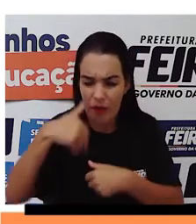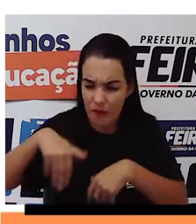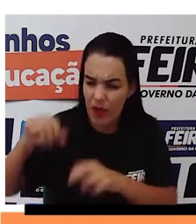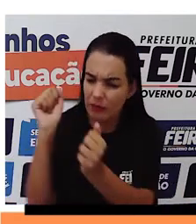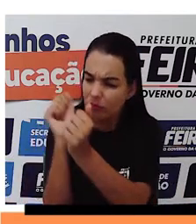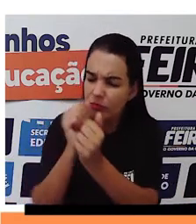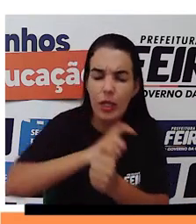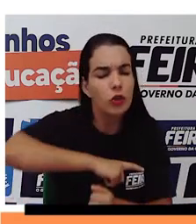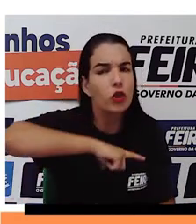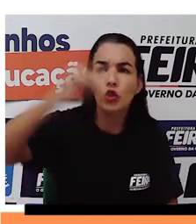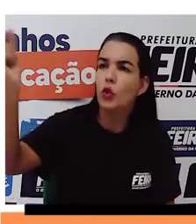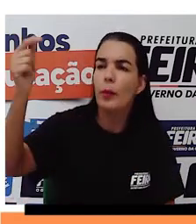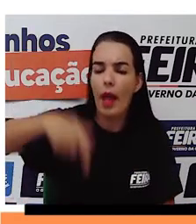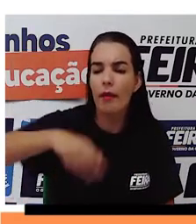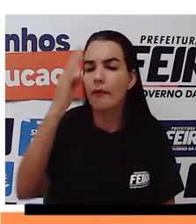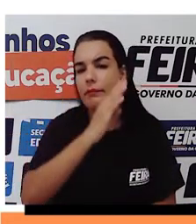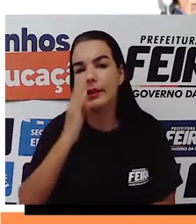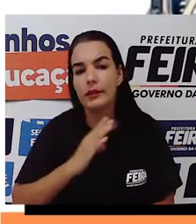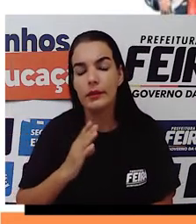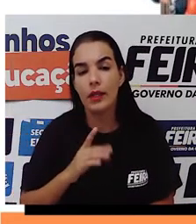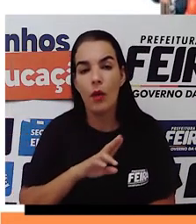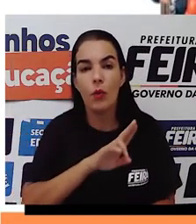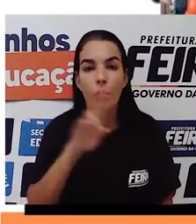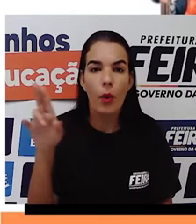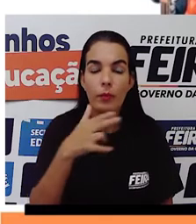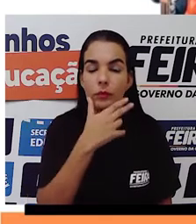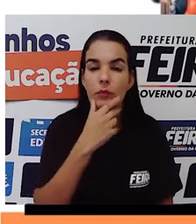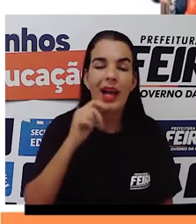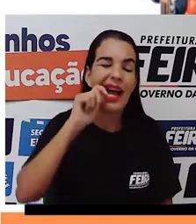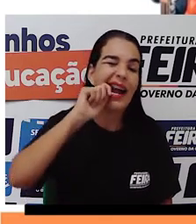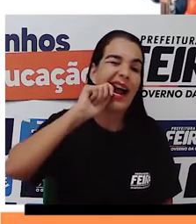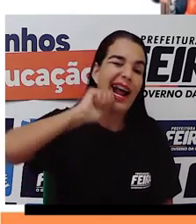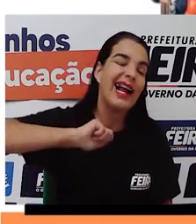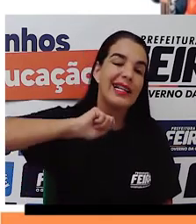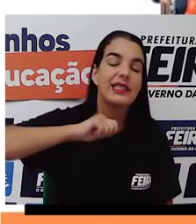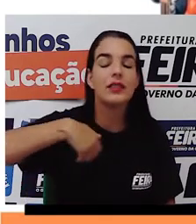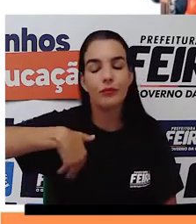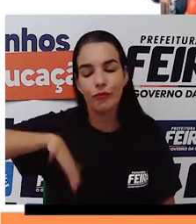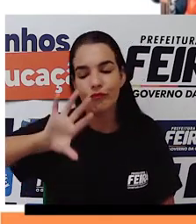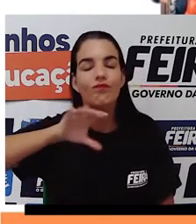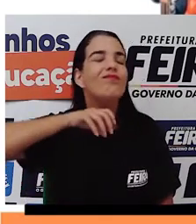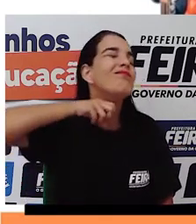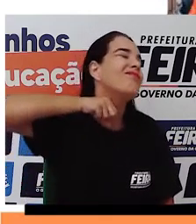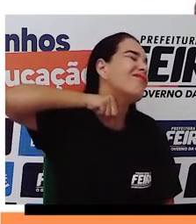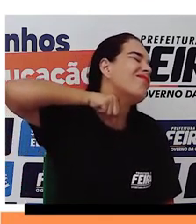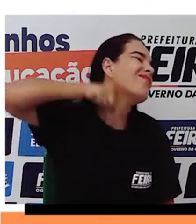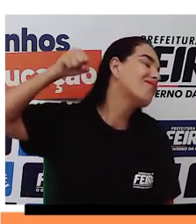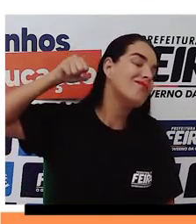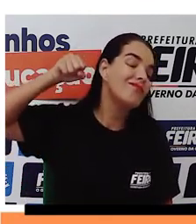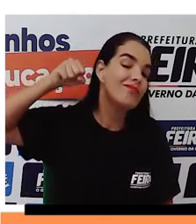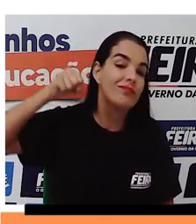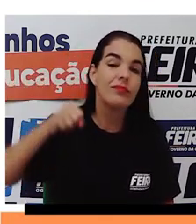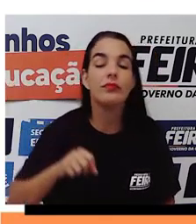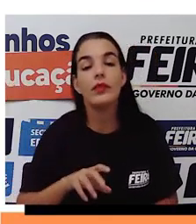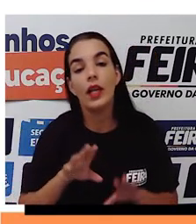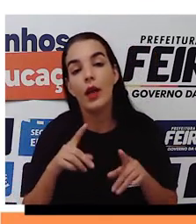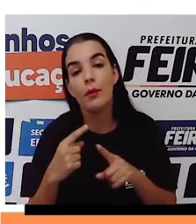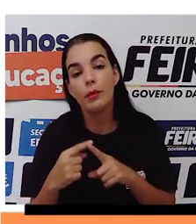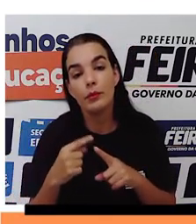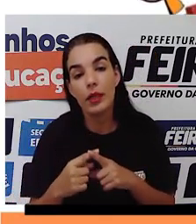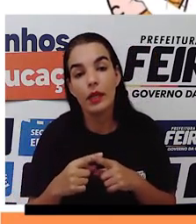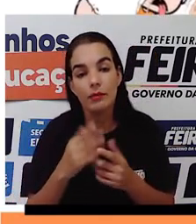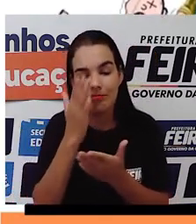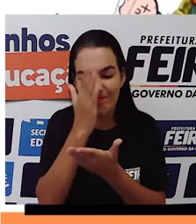exílio, sendo que um deles, conhecido como Tiradentes, foi condenado à morte por enforcamento. Uma vez executada a